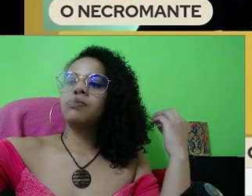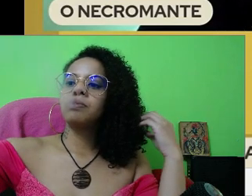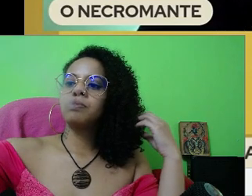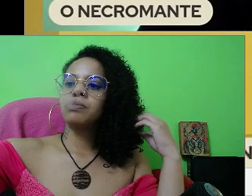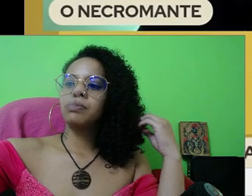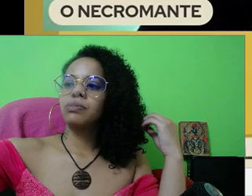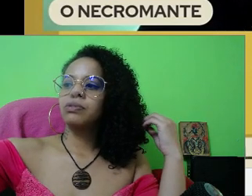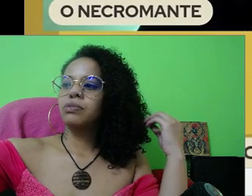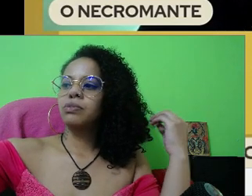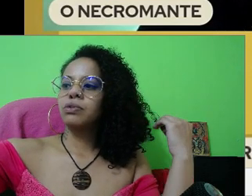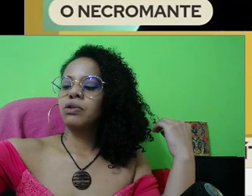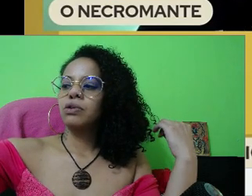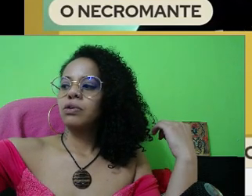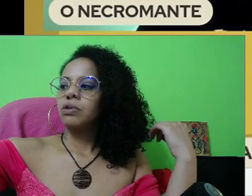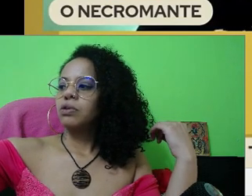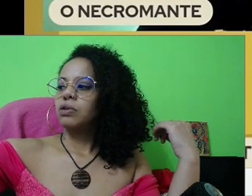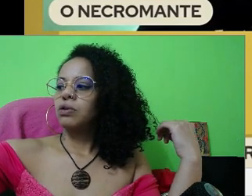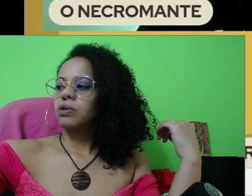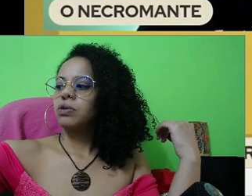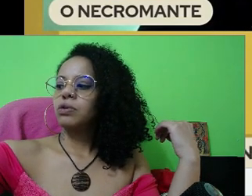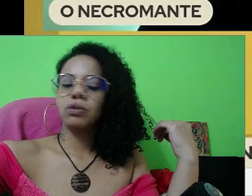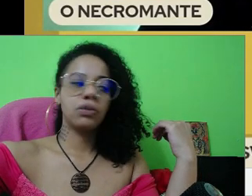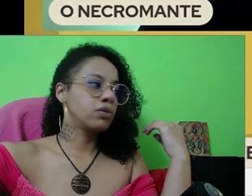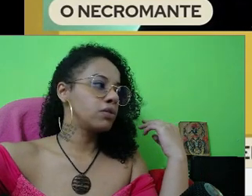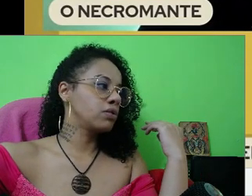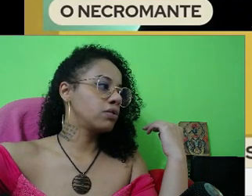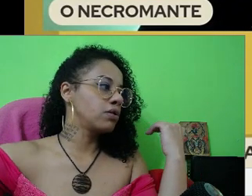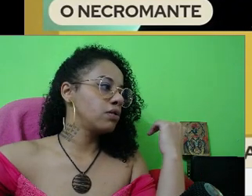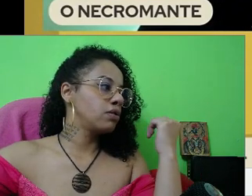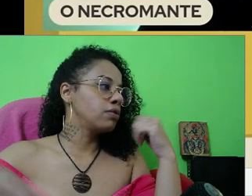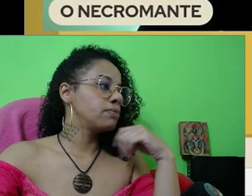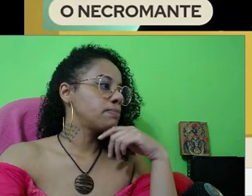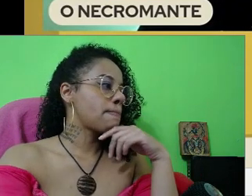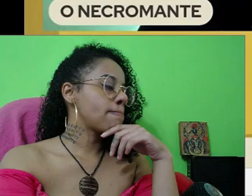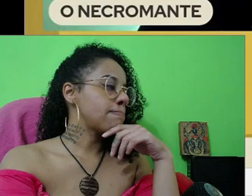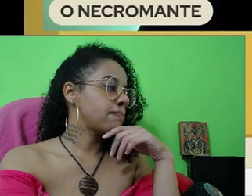eu não sei mas eu tenho essa suspeita